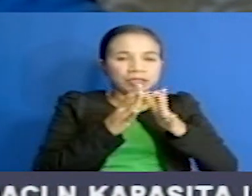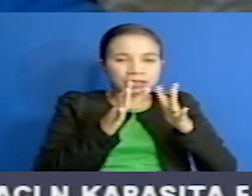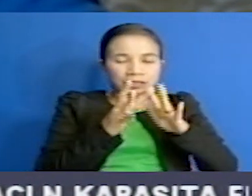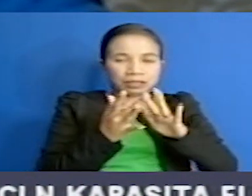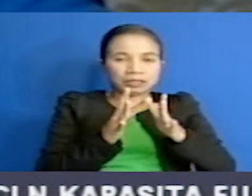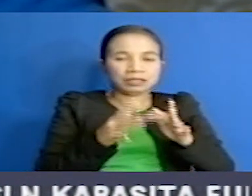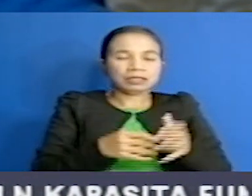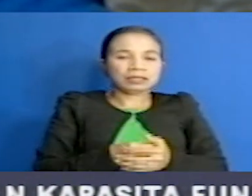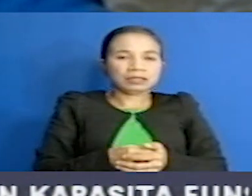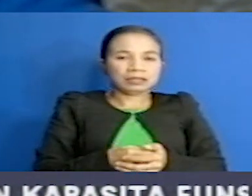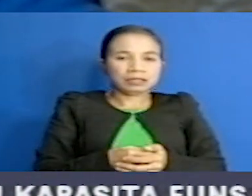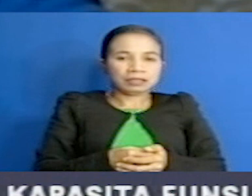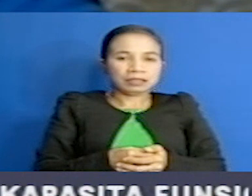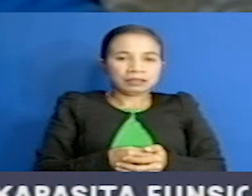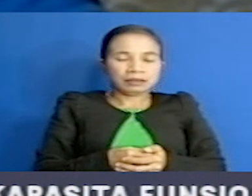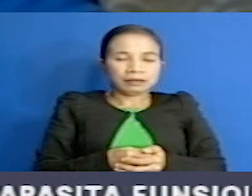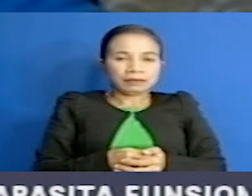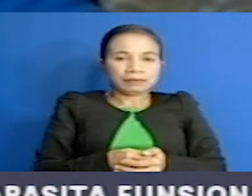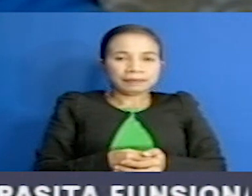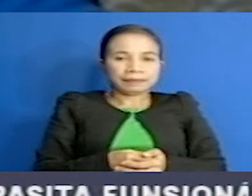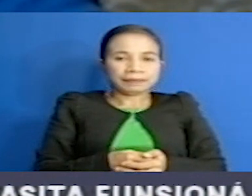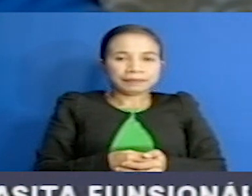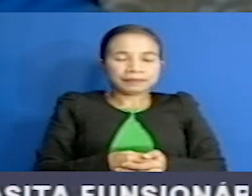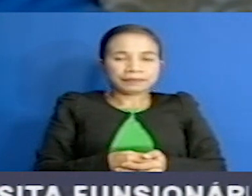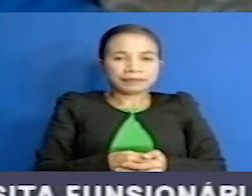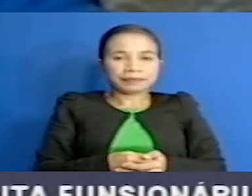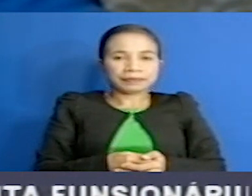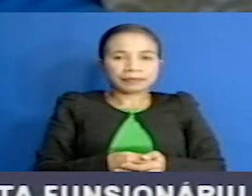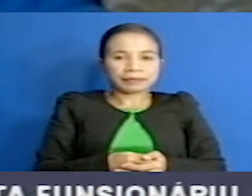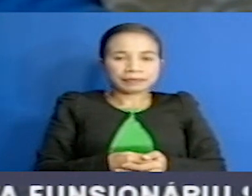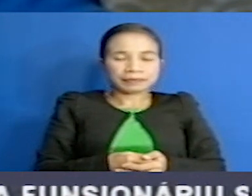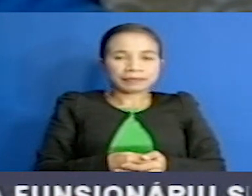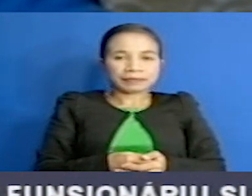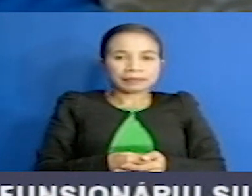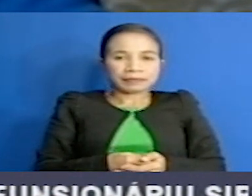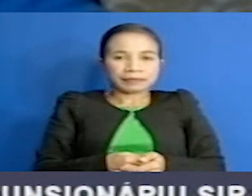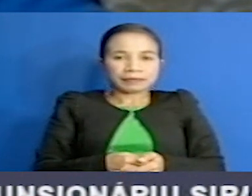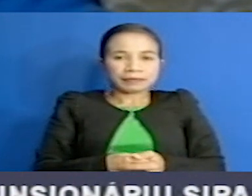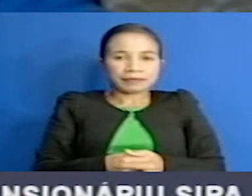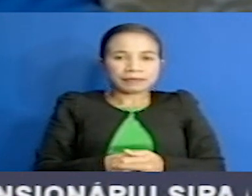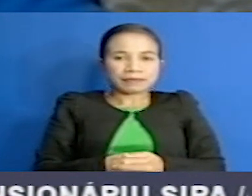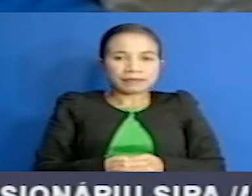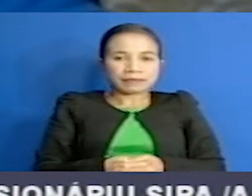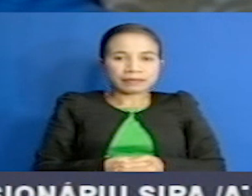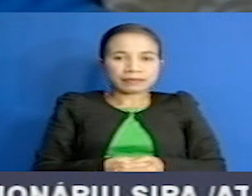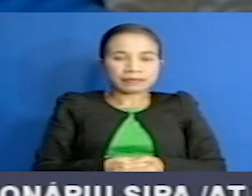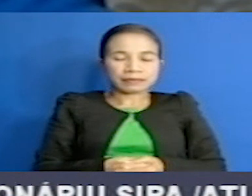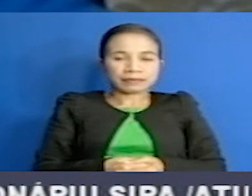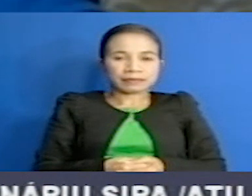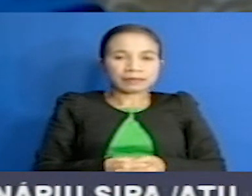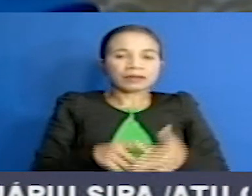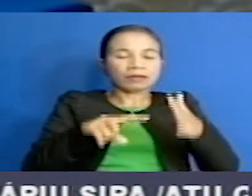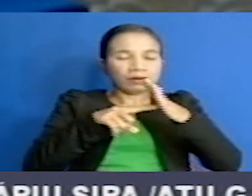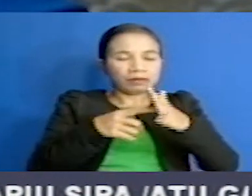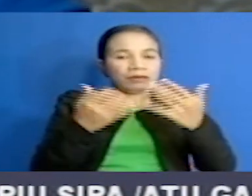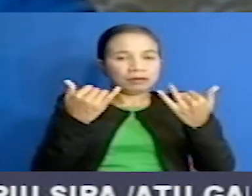baixo para moderado, atenuado, pela explora oportunidade no campo de investimento